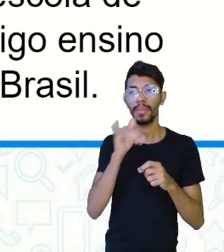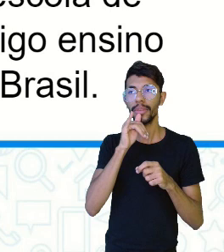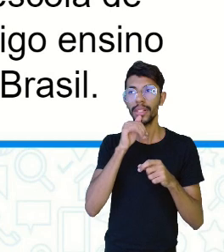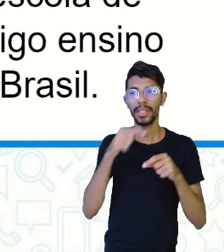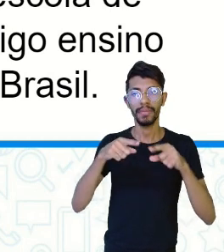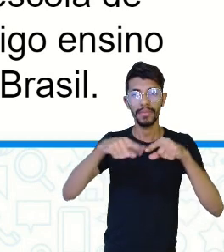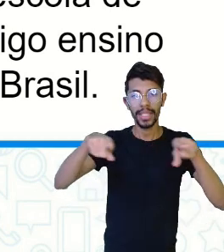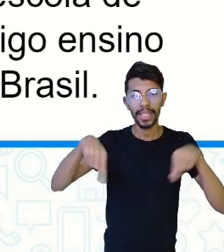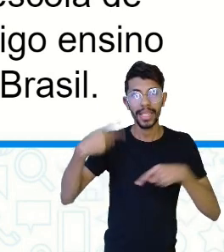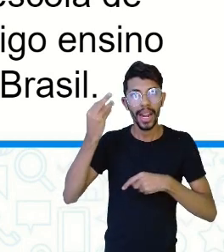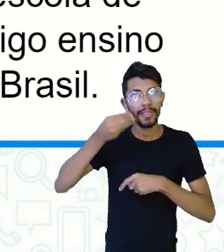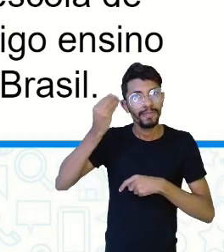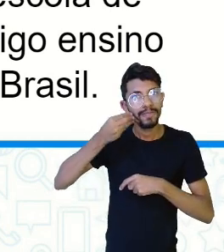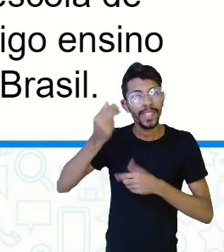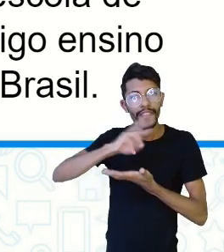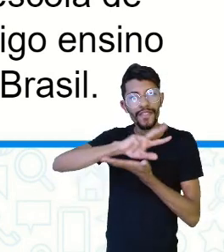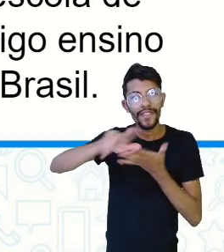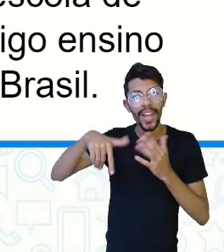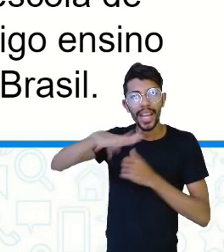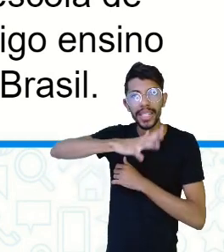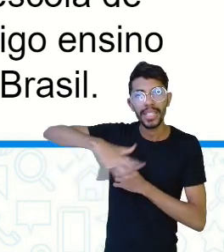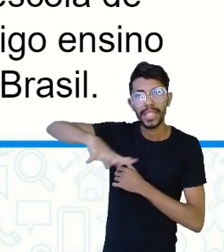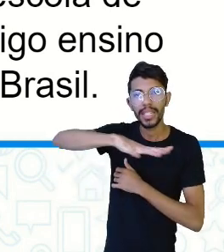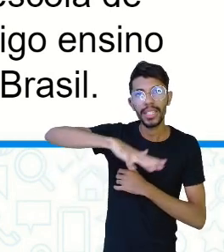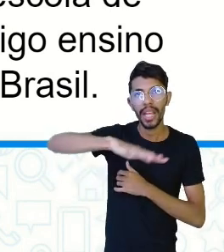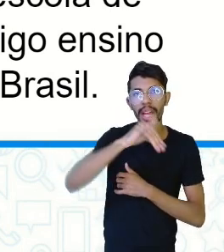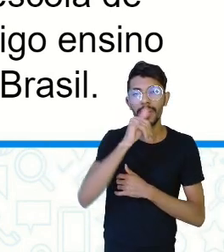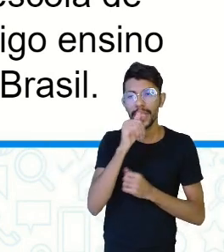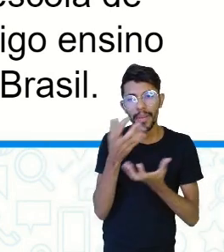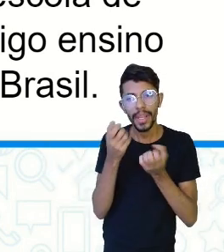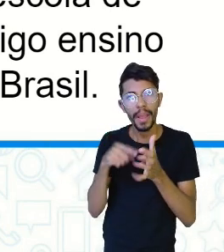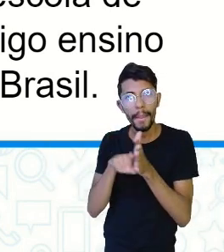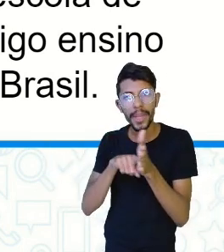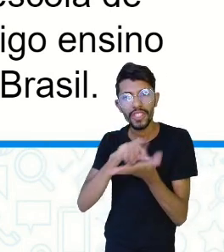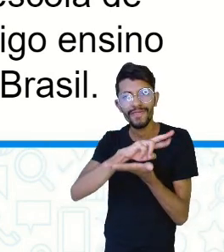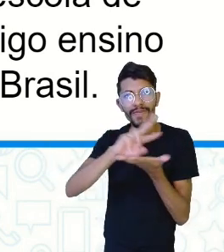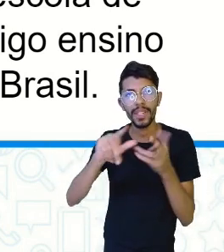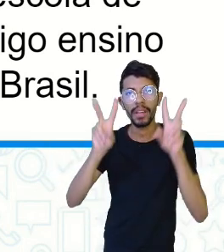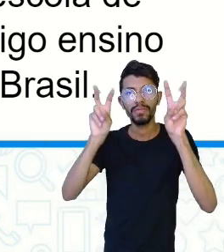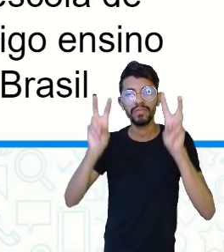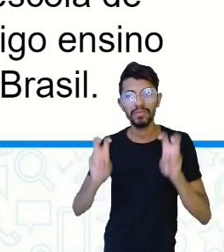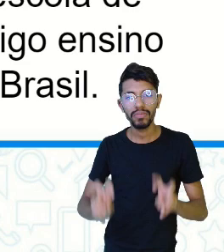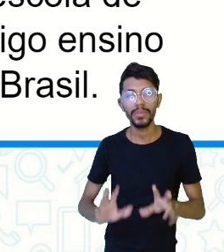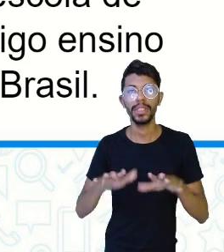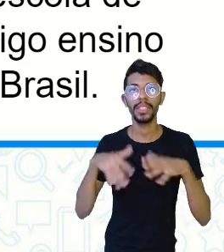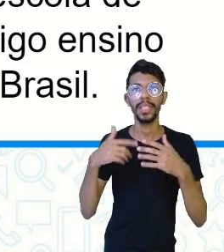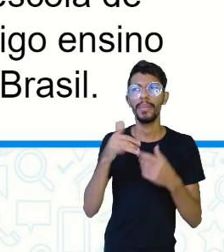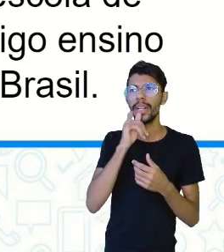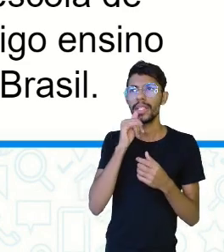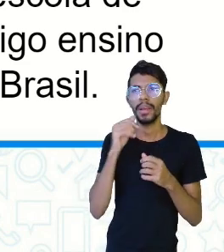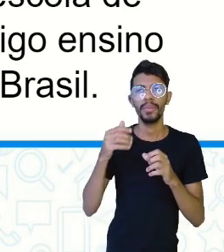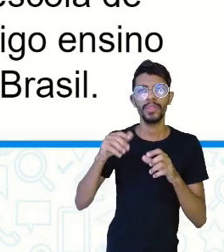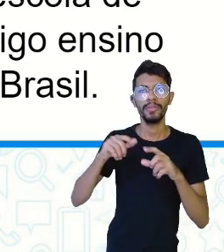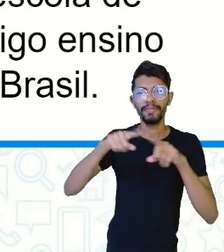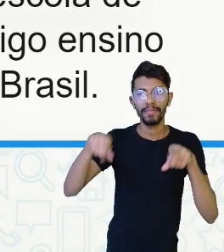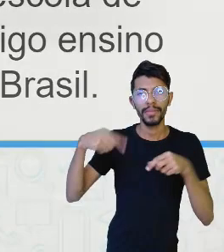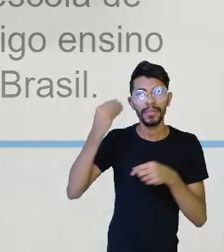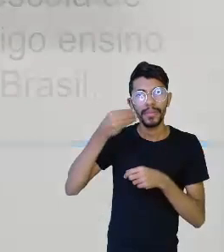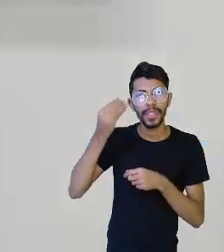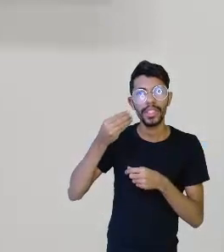gente se quiser pesquisar sobre variados assuntos. Laboratórios de ciências,